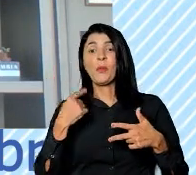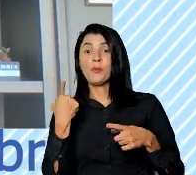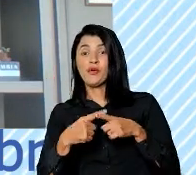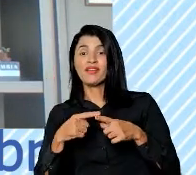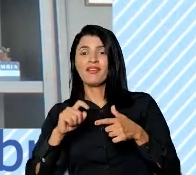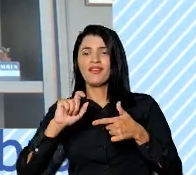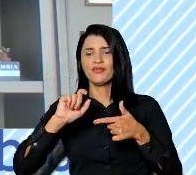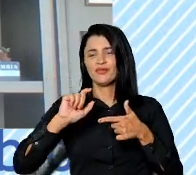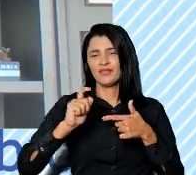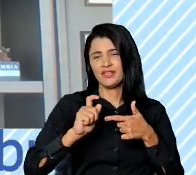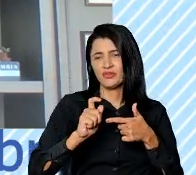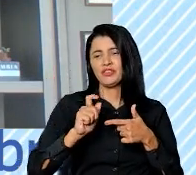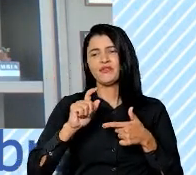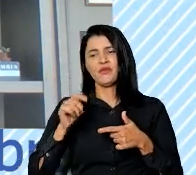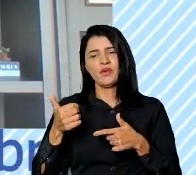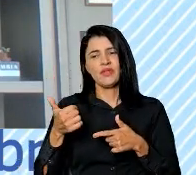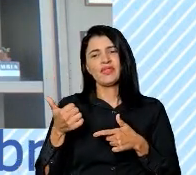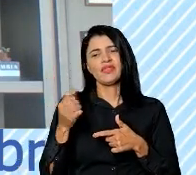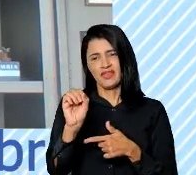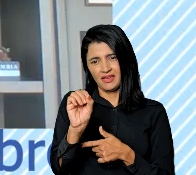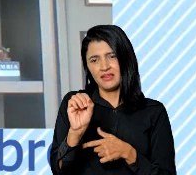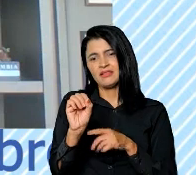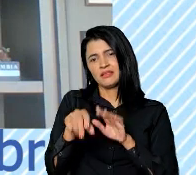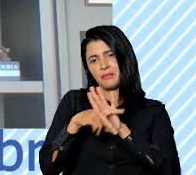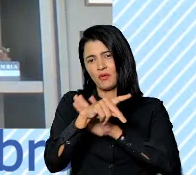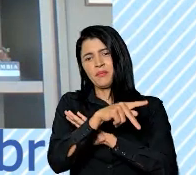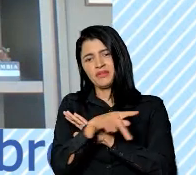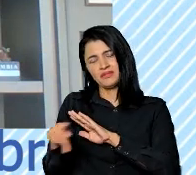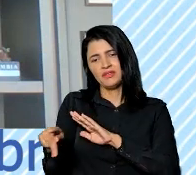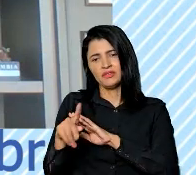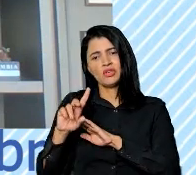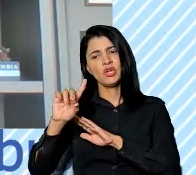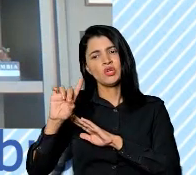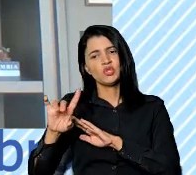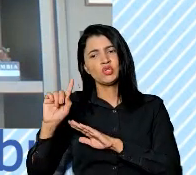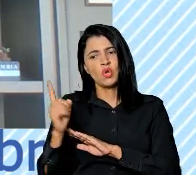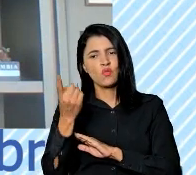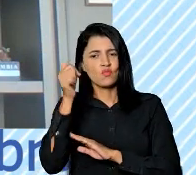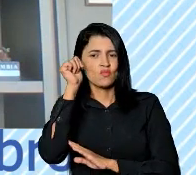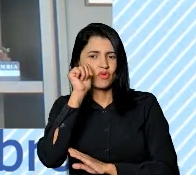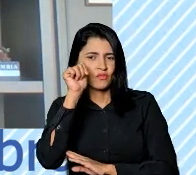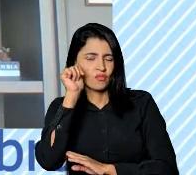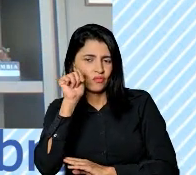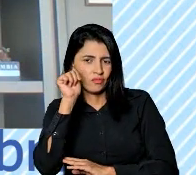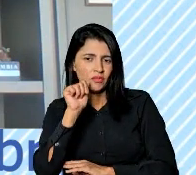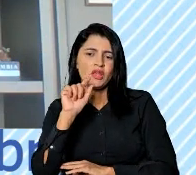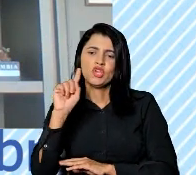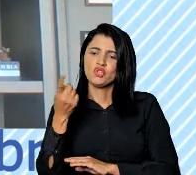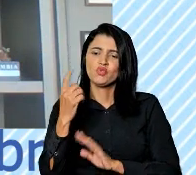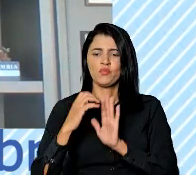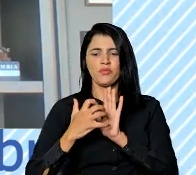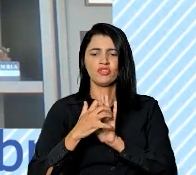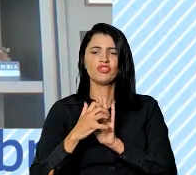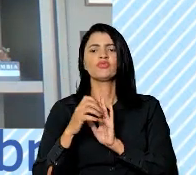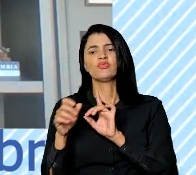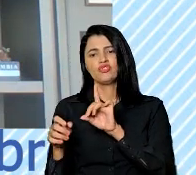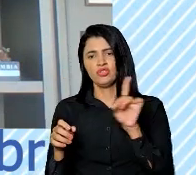das 10 candidaturas prováveis à presidência, somente uma mulher e de um partido de